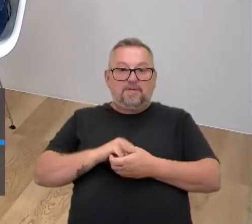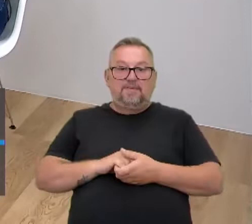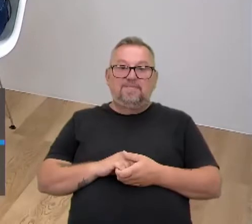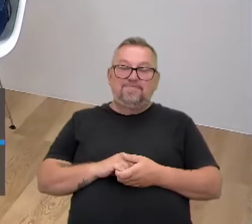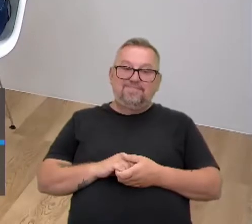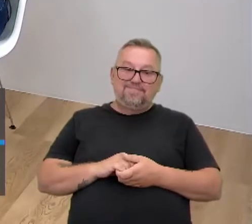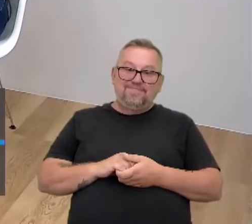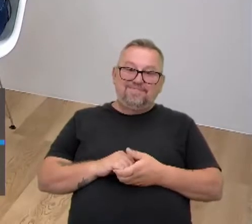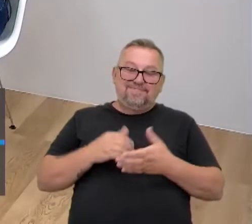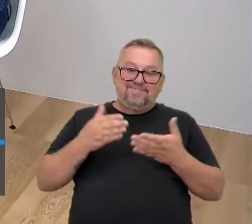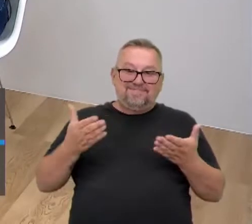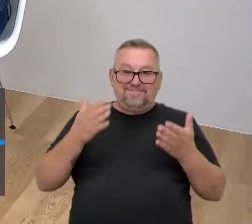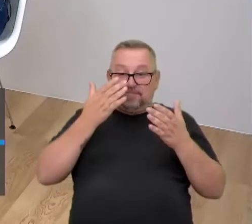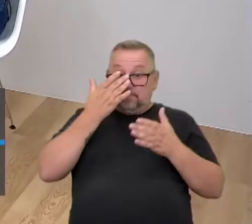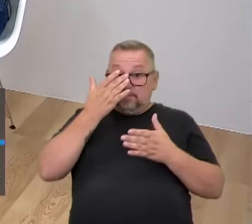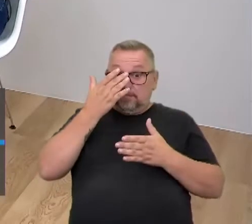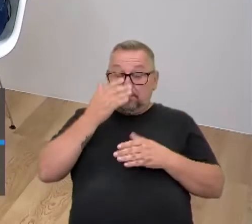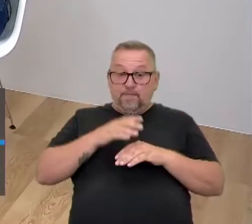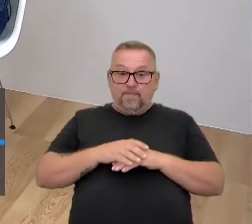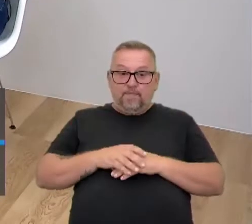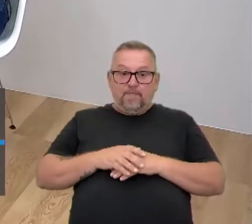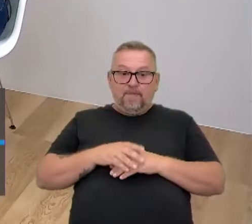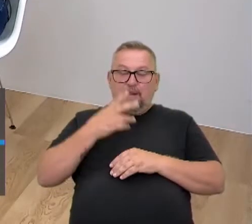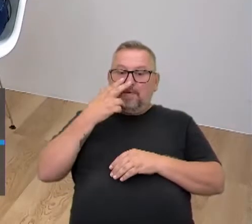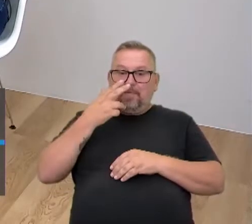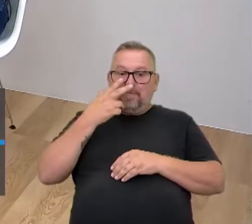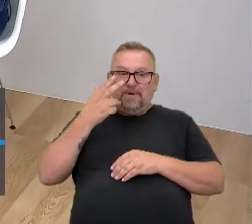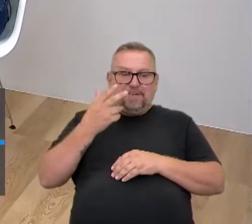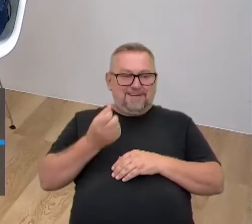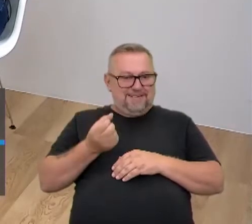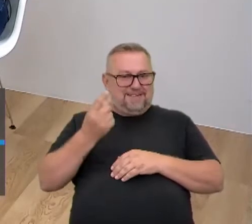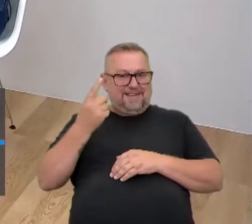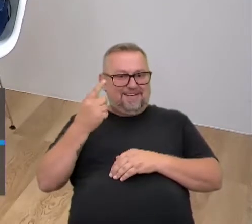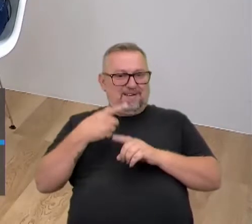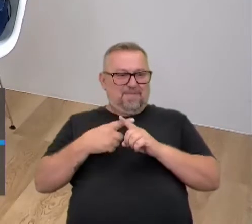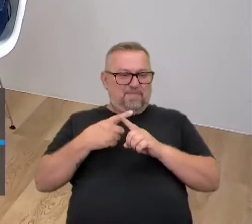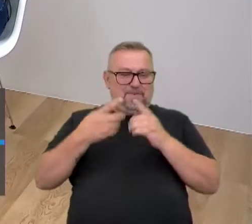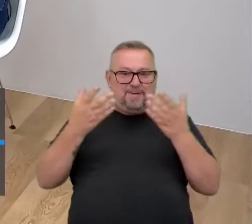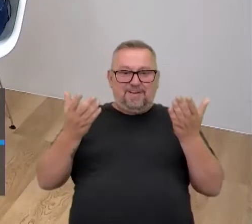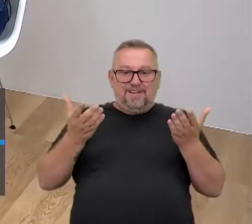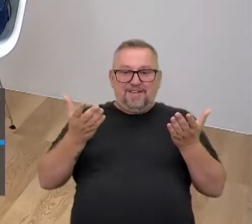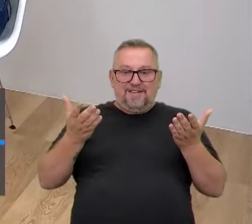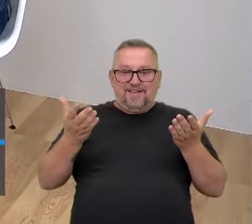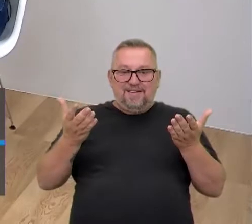curioso, né? É uma espécie de corrida de gato e rato.